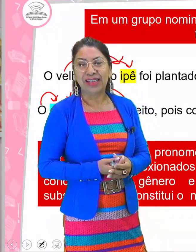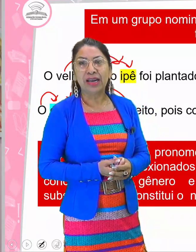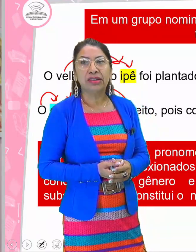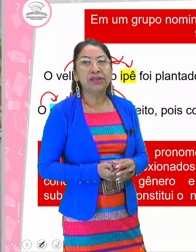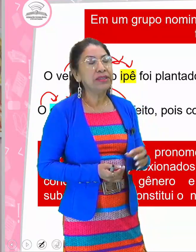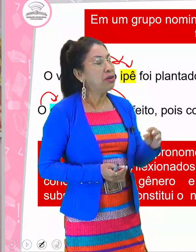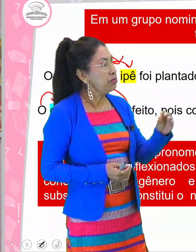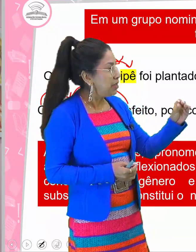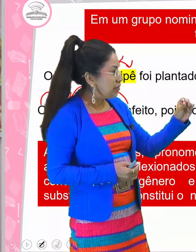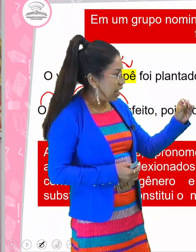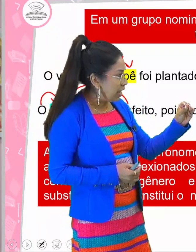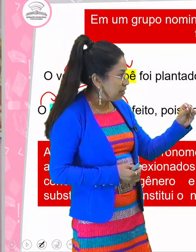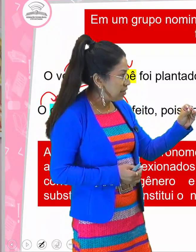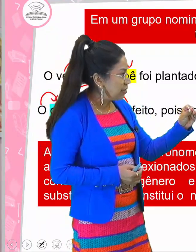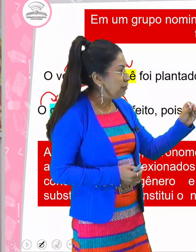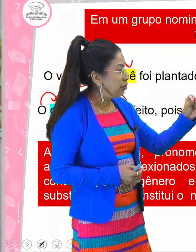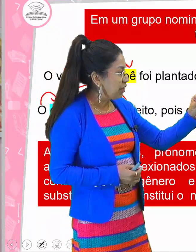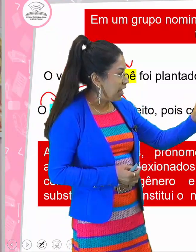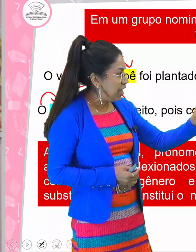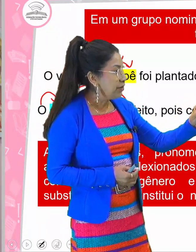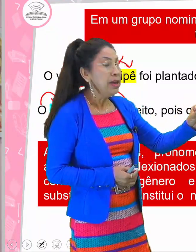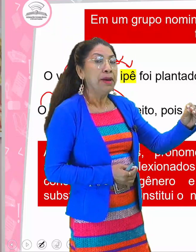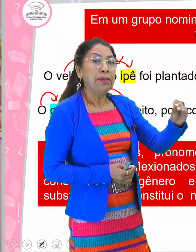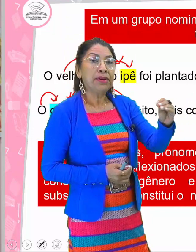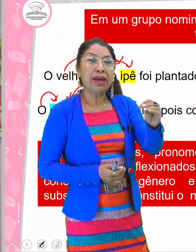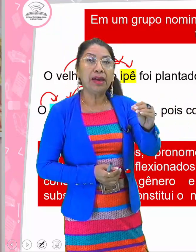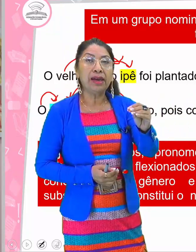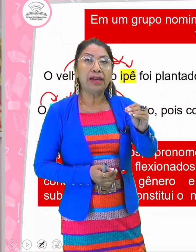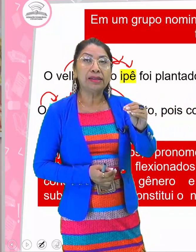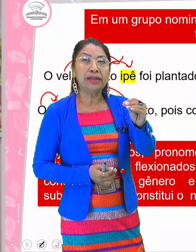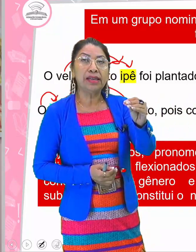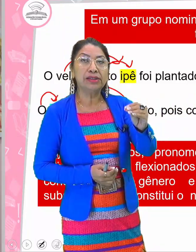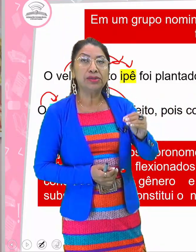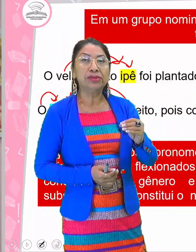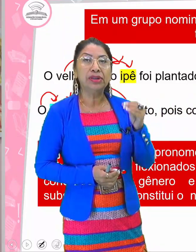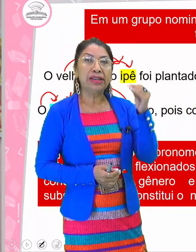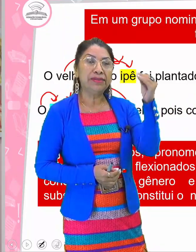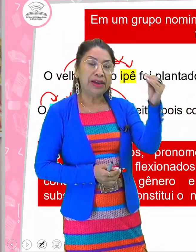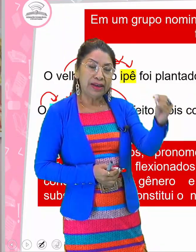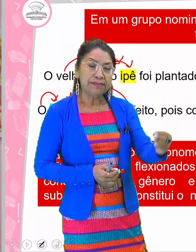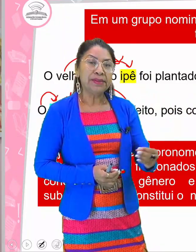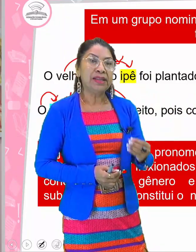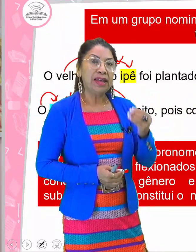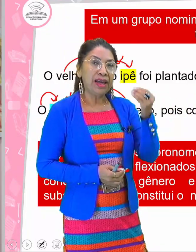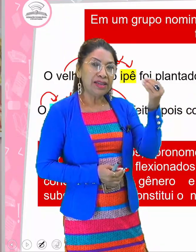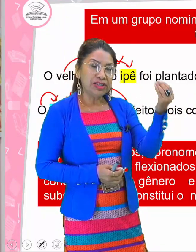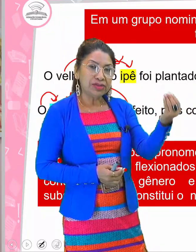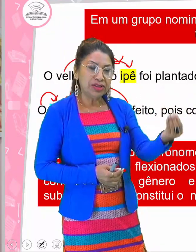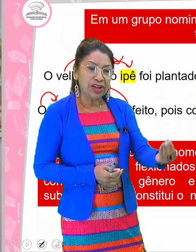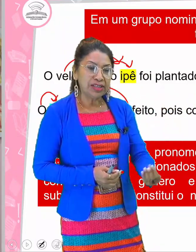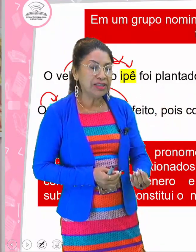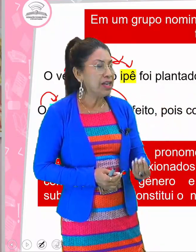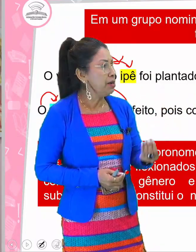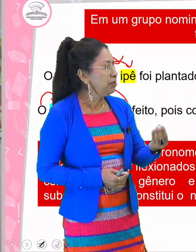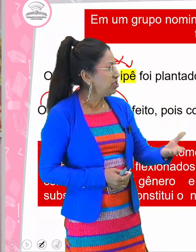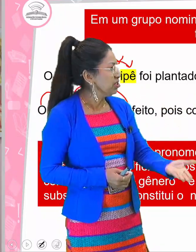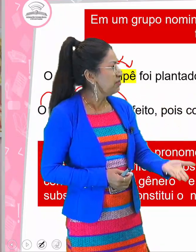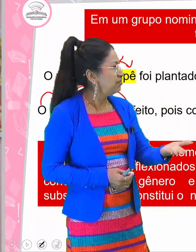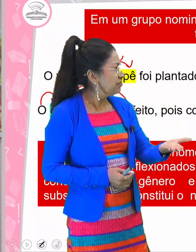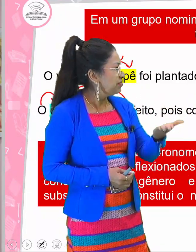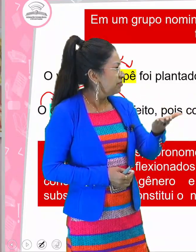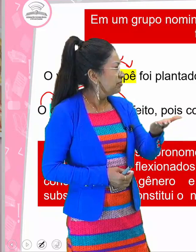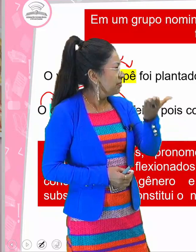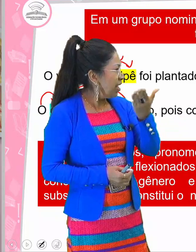também, certo? Às vezes algum detalhe, né, que faltava, porque esse assunto ele vem desde quando nós estamos...